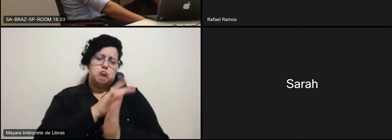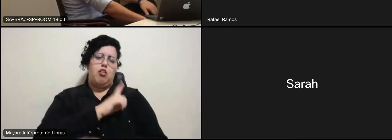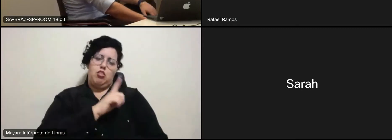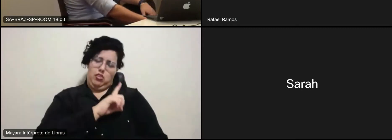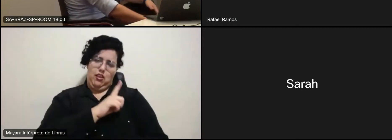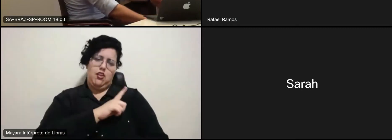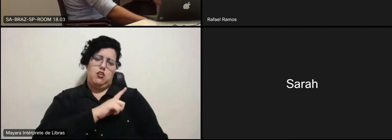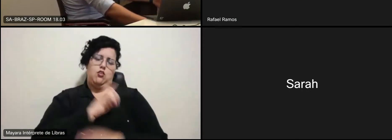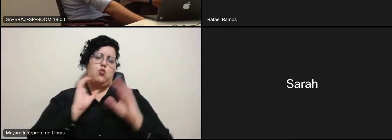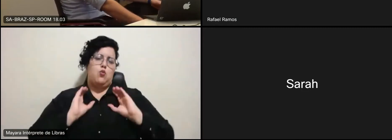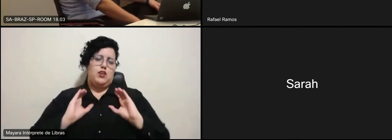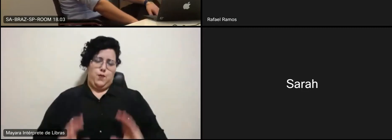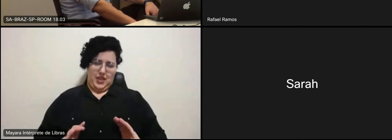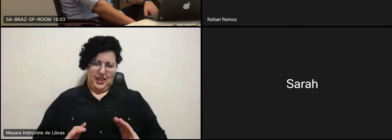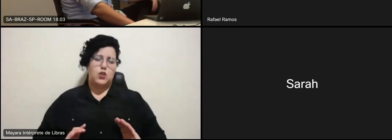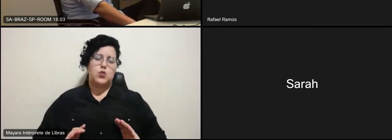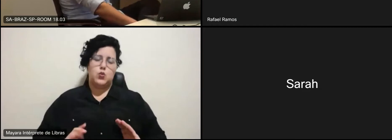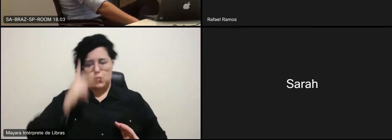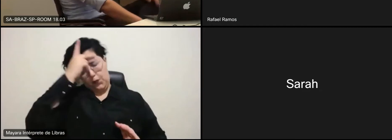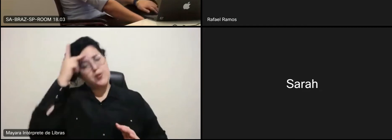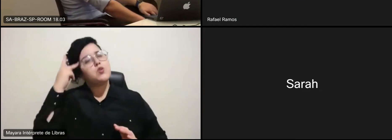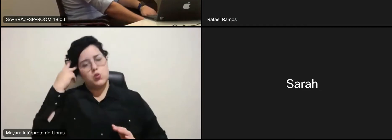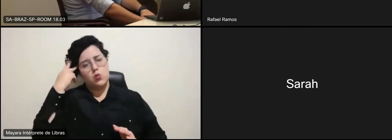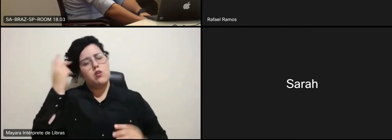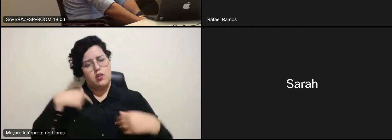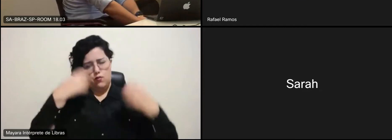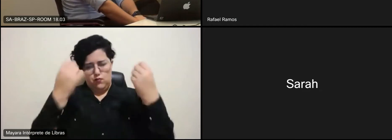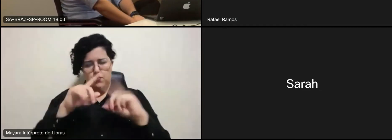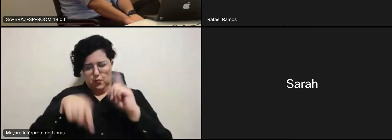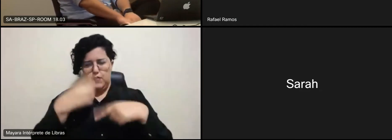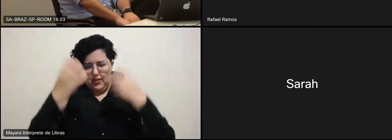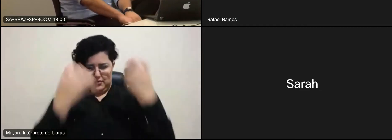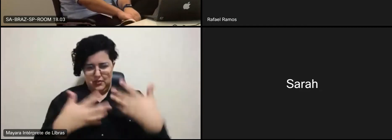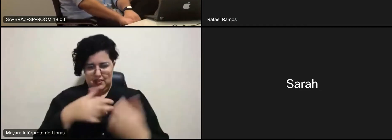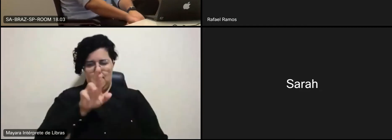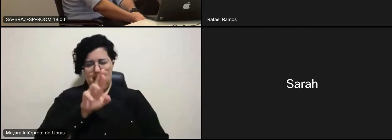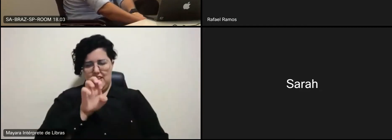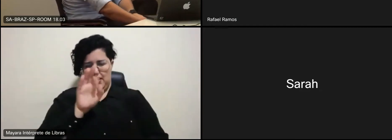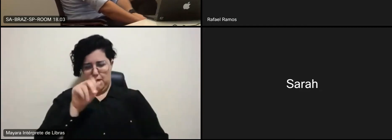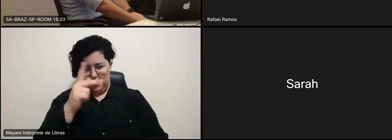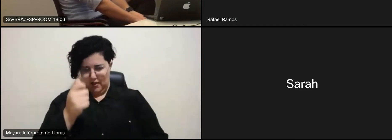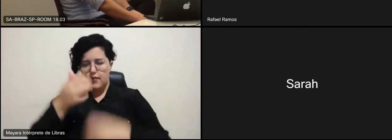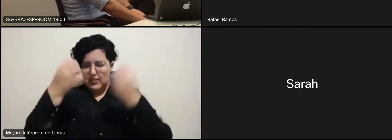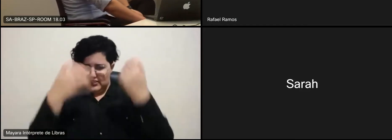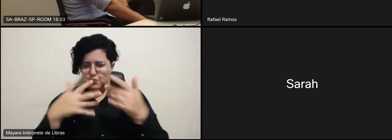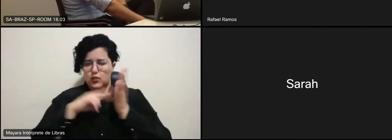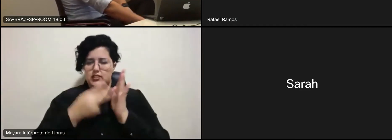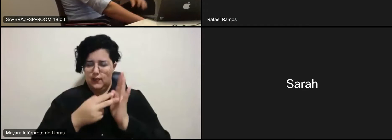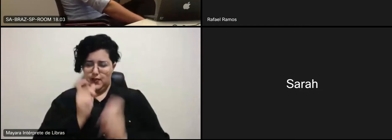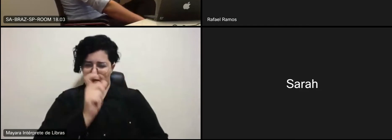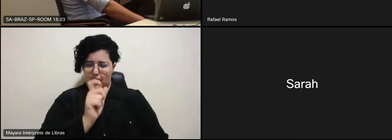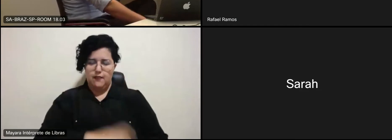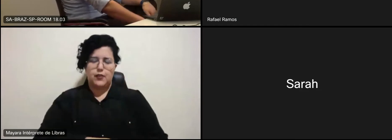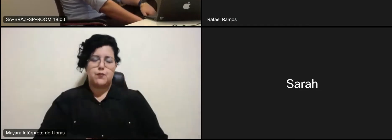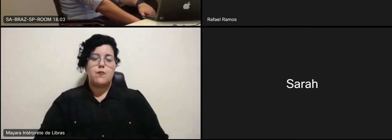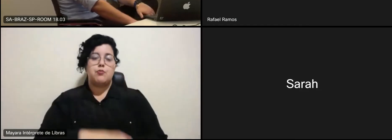famoso comportamento de rebanho, que aí eu vou, daqui a pouco eu vou pedir pro Fabi falar um pouquinho pra gente sobre. Então, assim, e